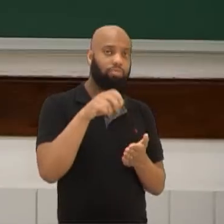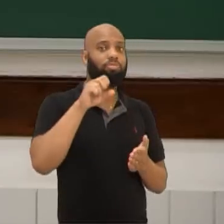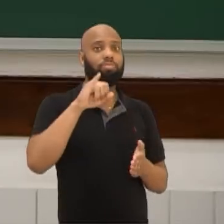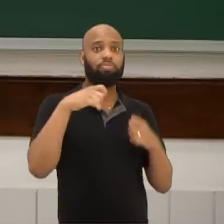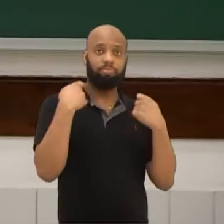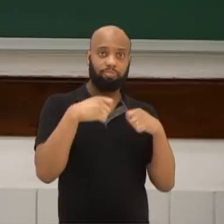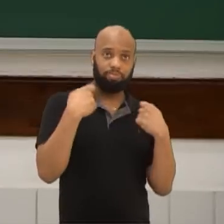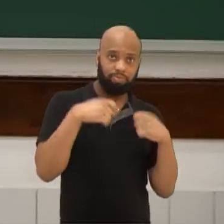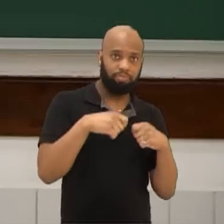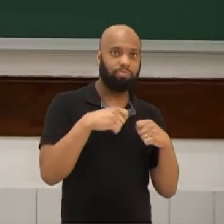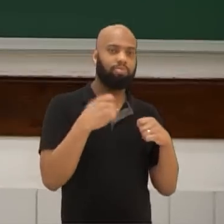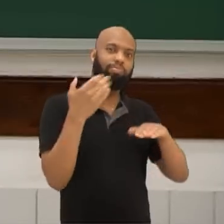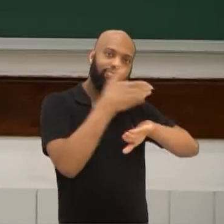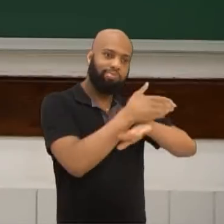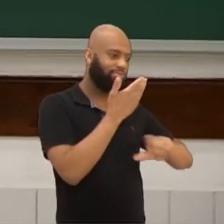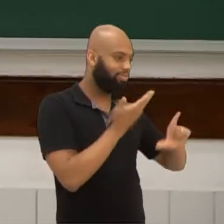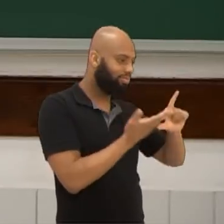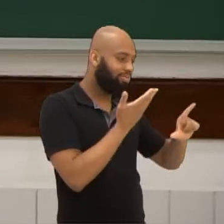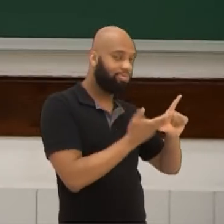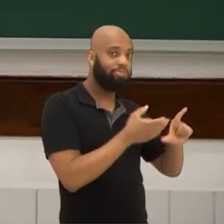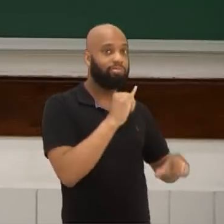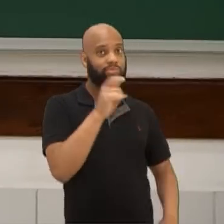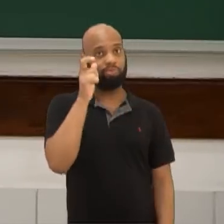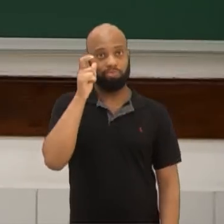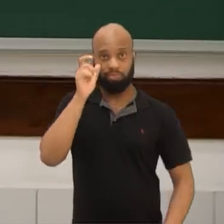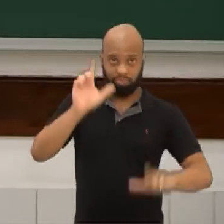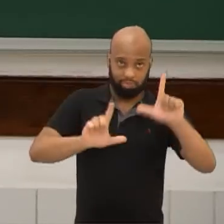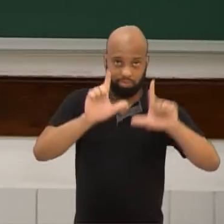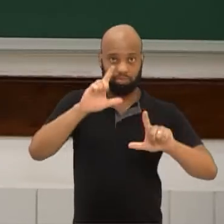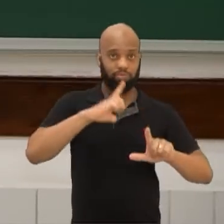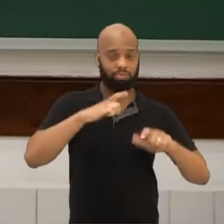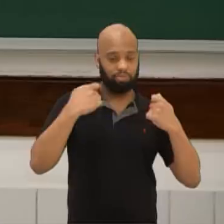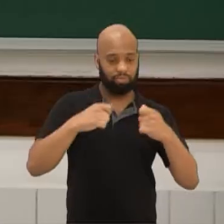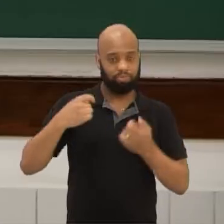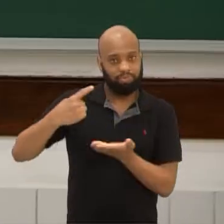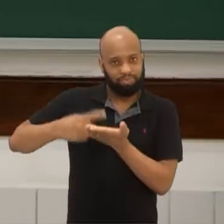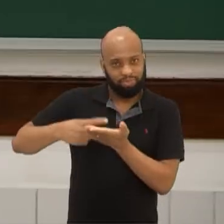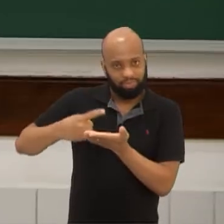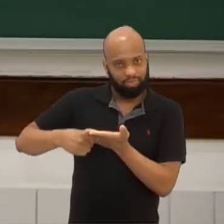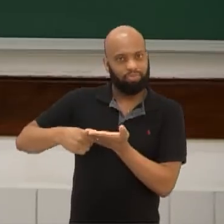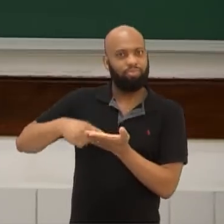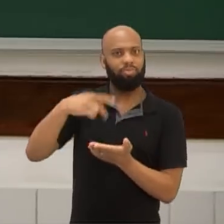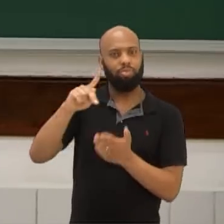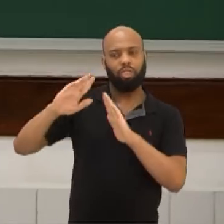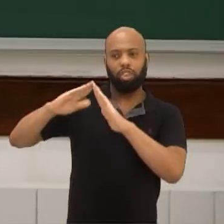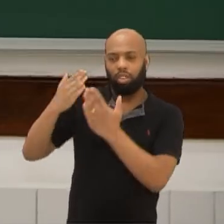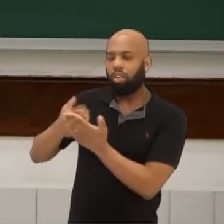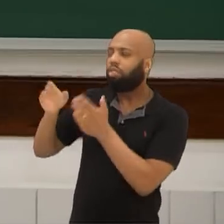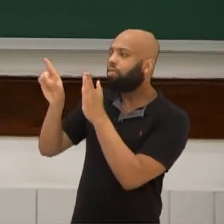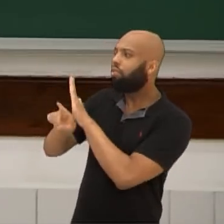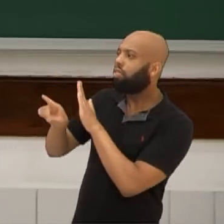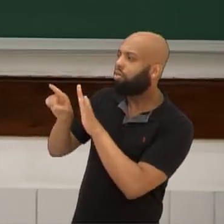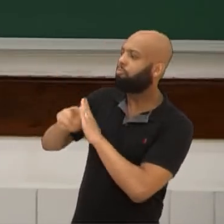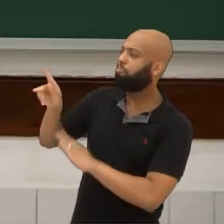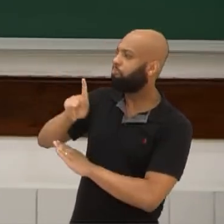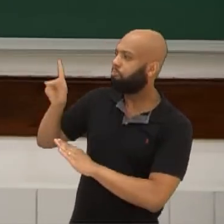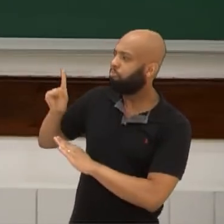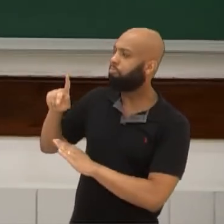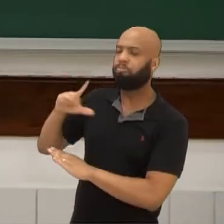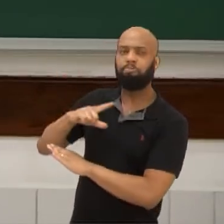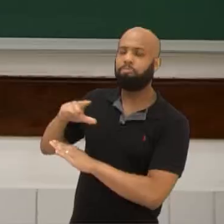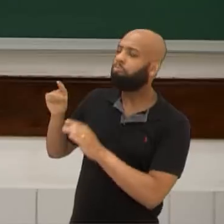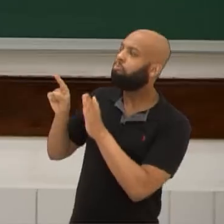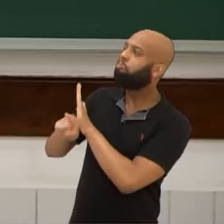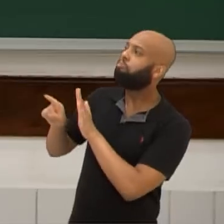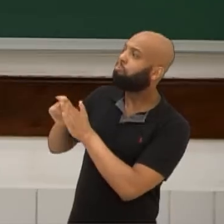para o aplicativo, no Classroom. Para quem assiste pela TV, entrar em contato com a escola, com os professores e estar em sintonia, para que